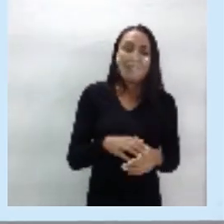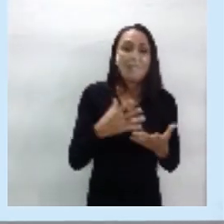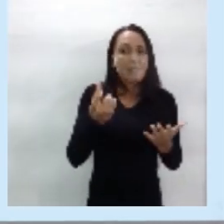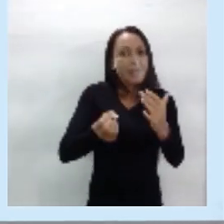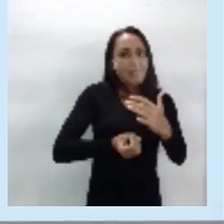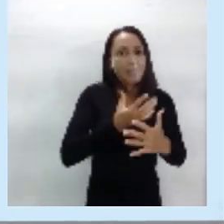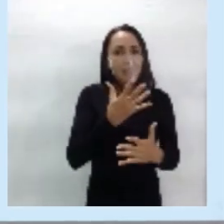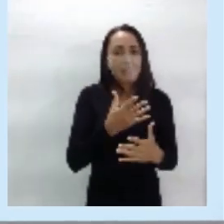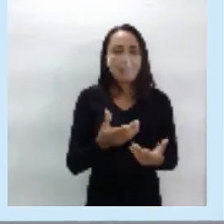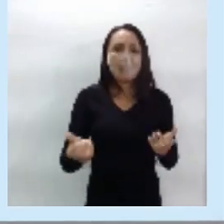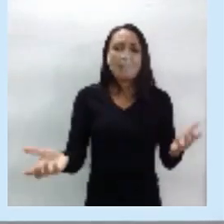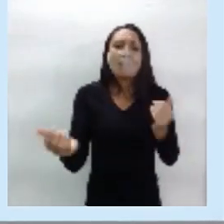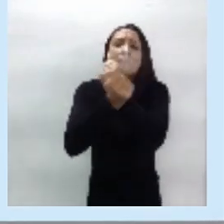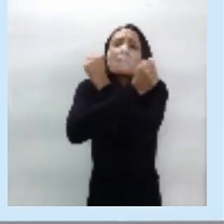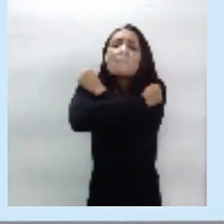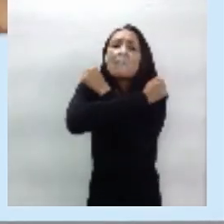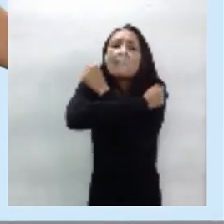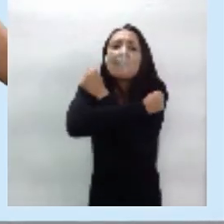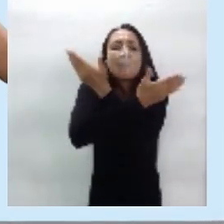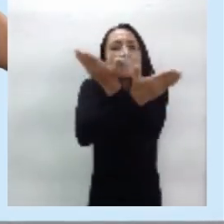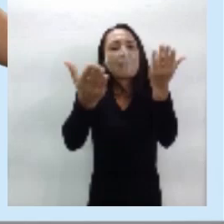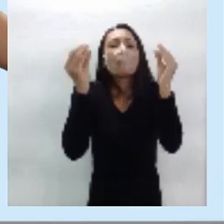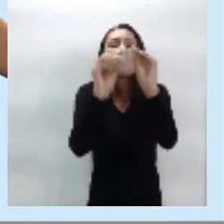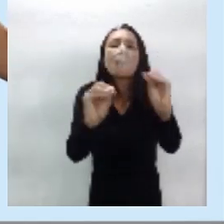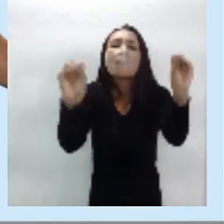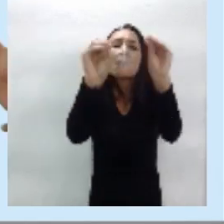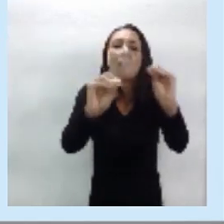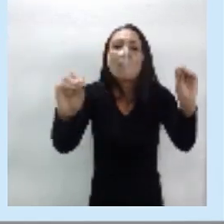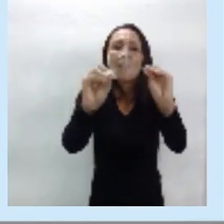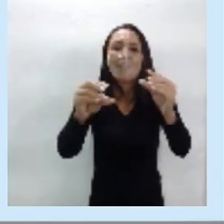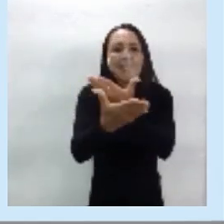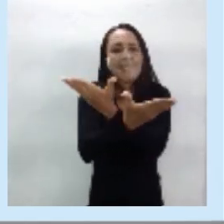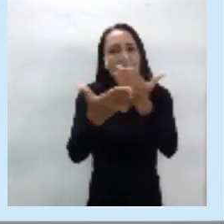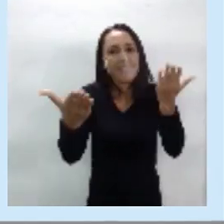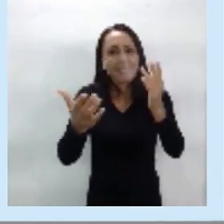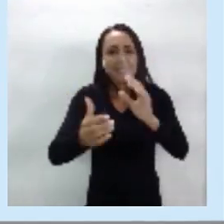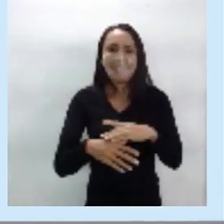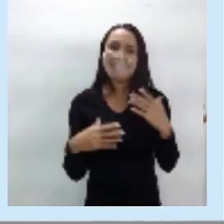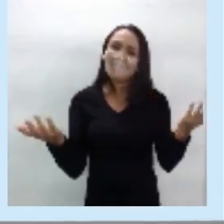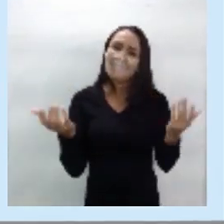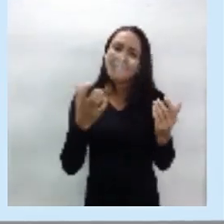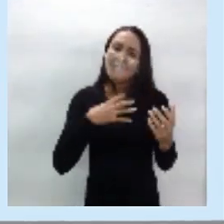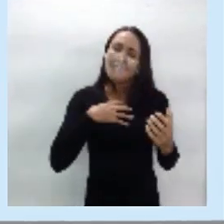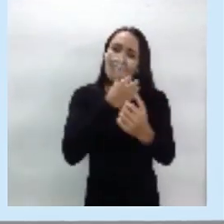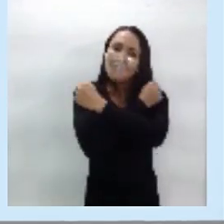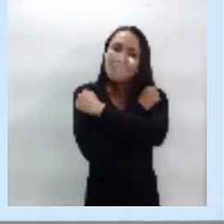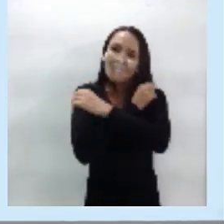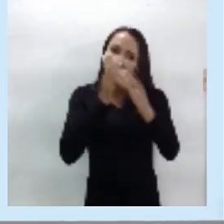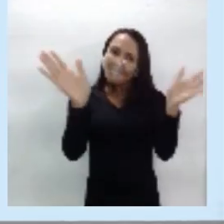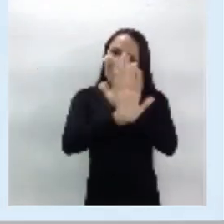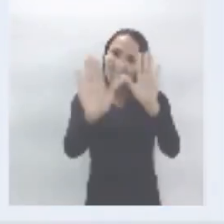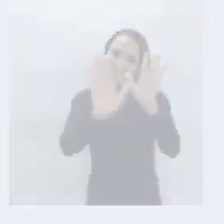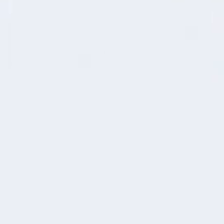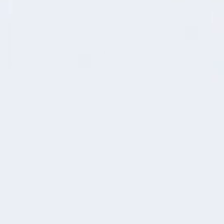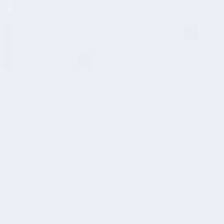essa pandemia. Um forte abraço, um beijo a todos e a todas. Sintam-se abraçados e até breve.